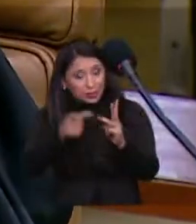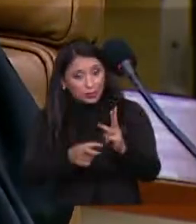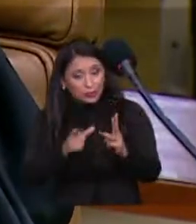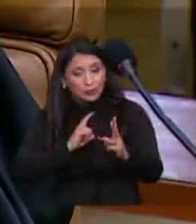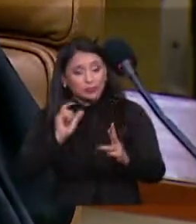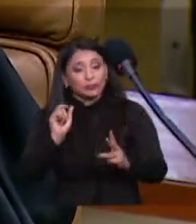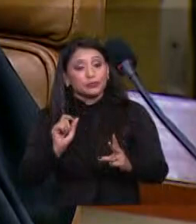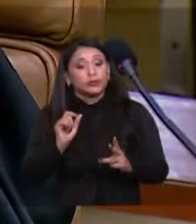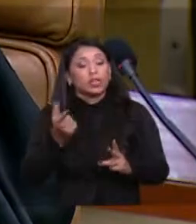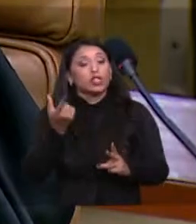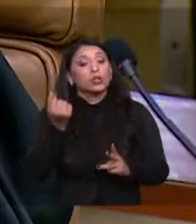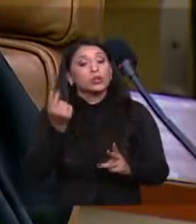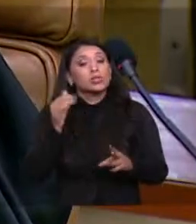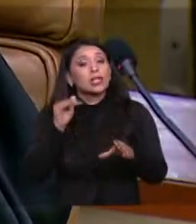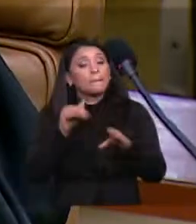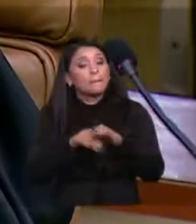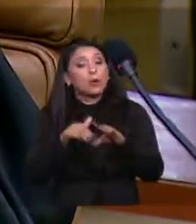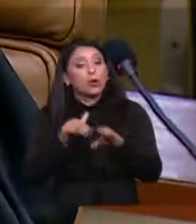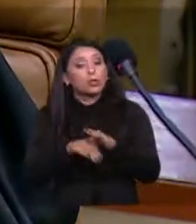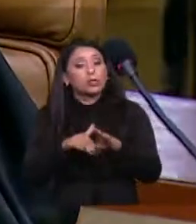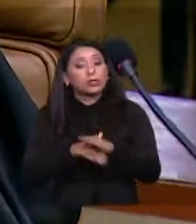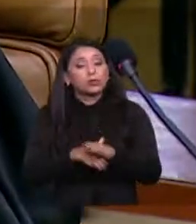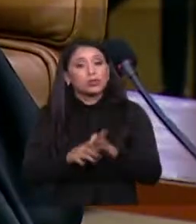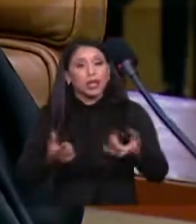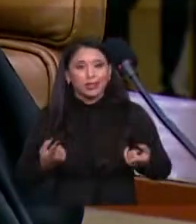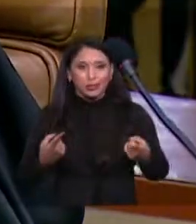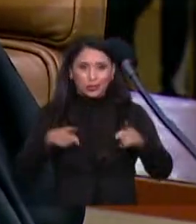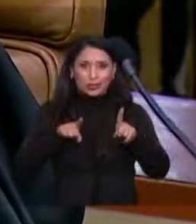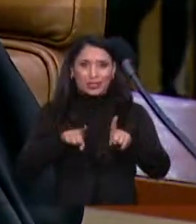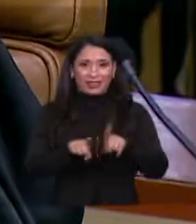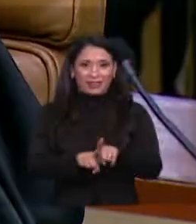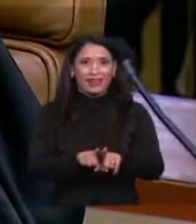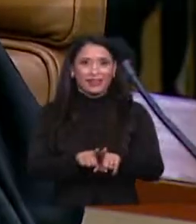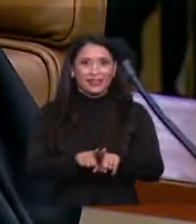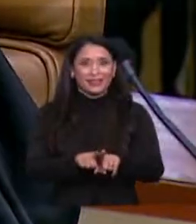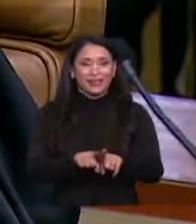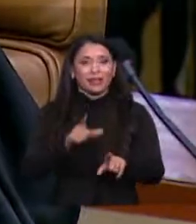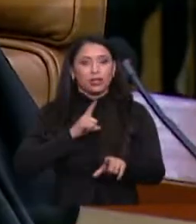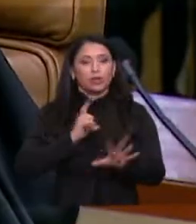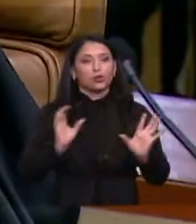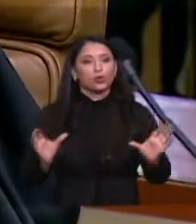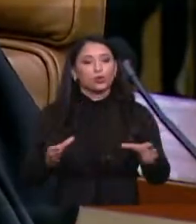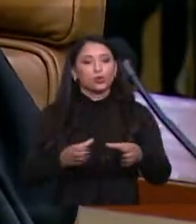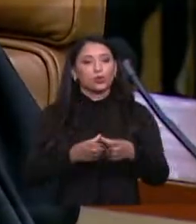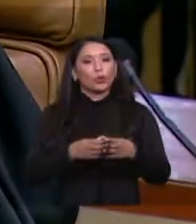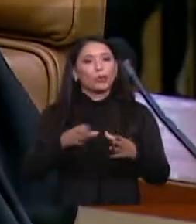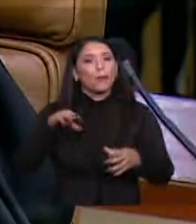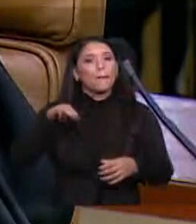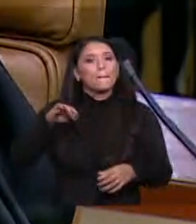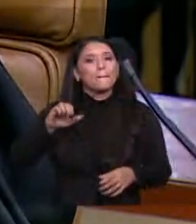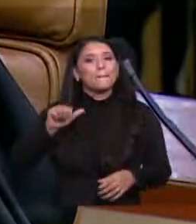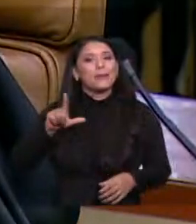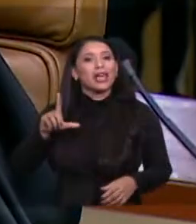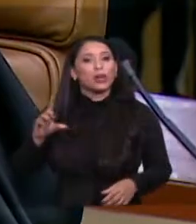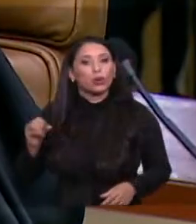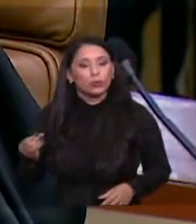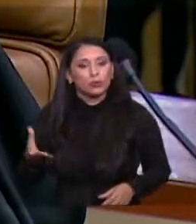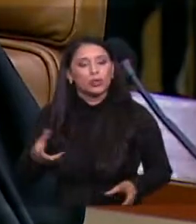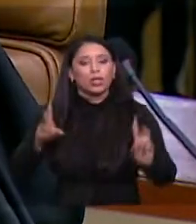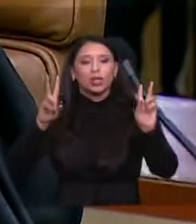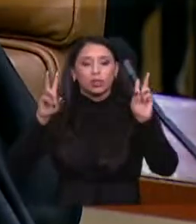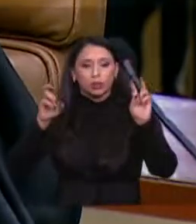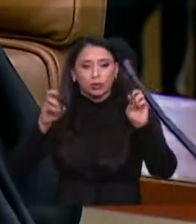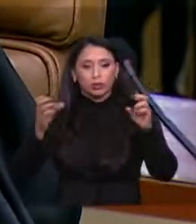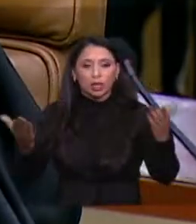depósitos em a sociedades empresárias do grupo Irmão de Melo de modo que trata dessa